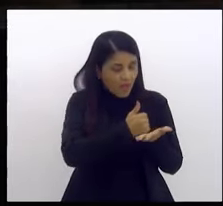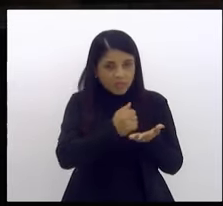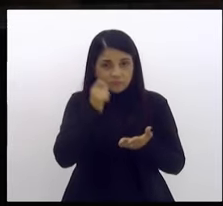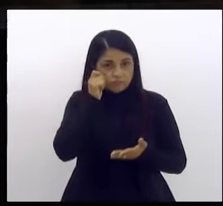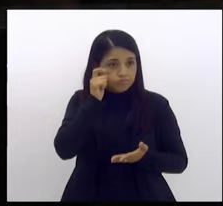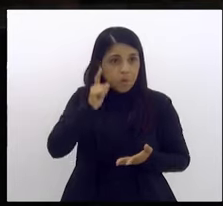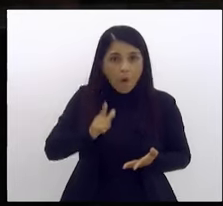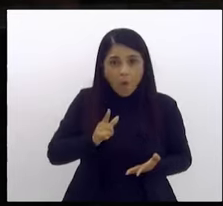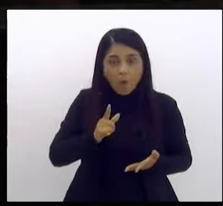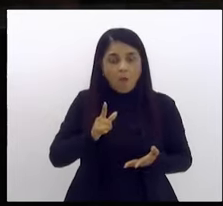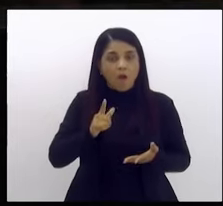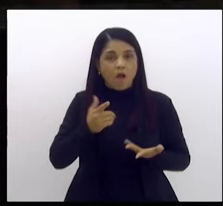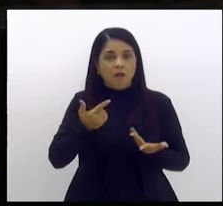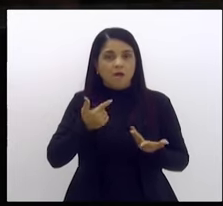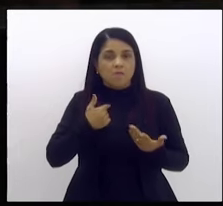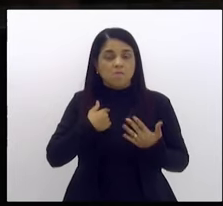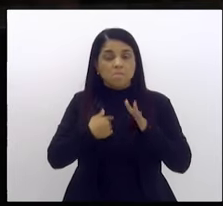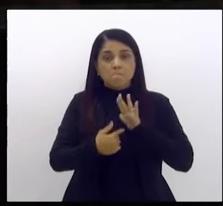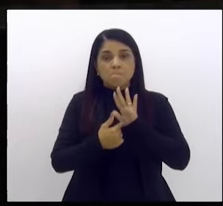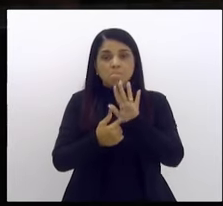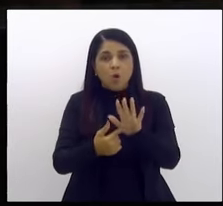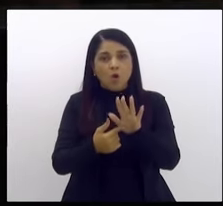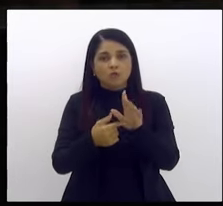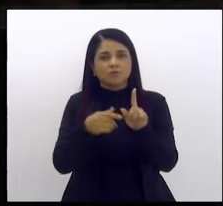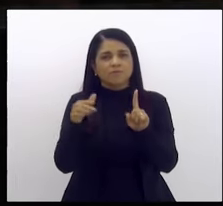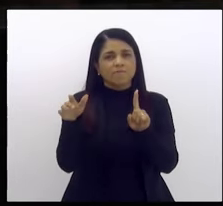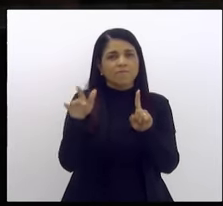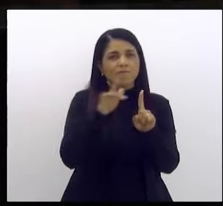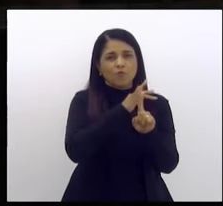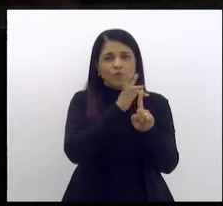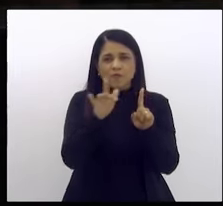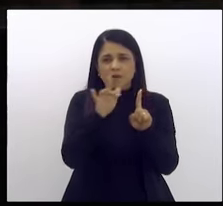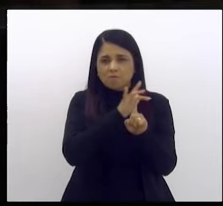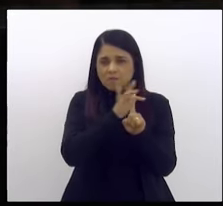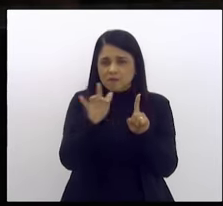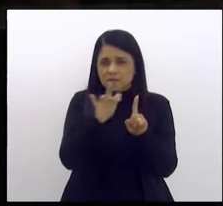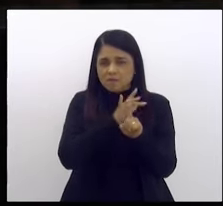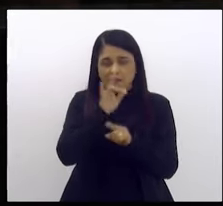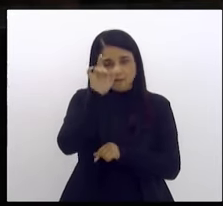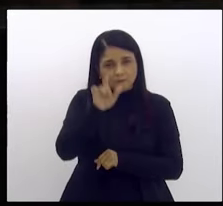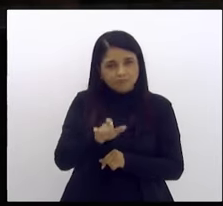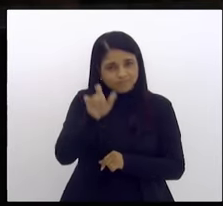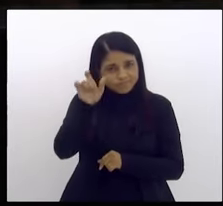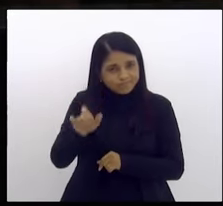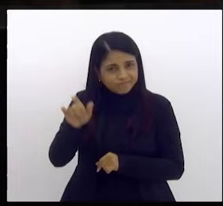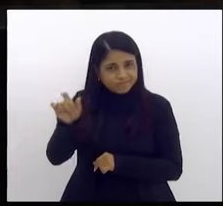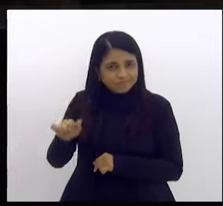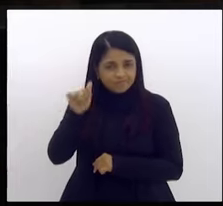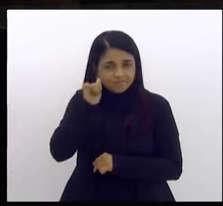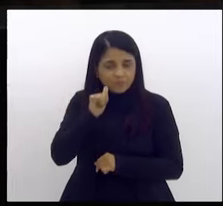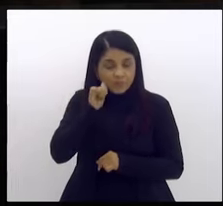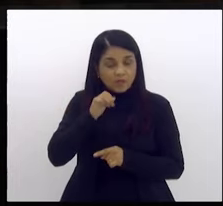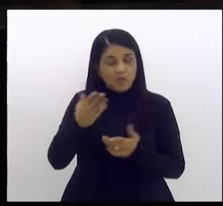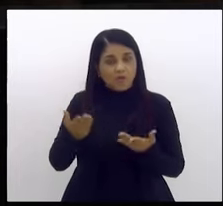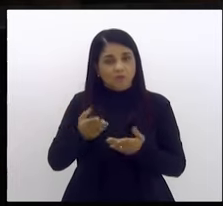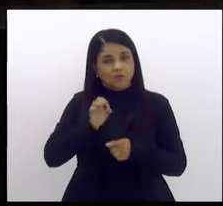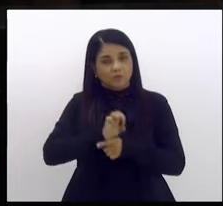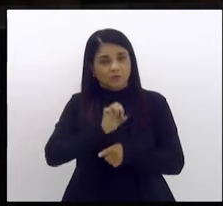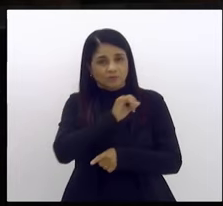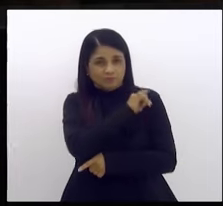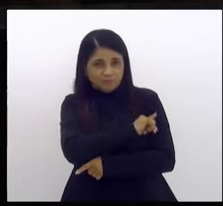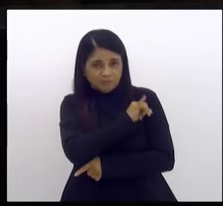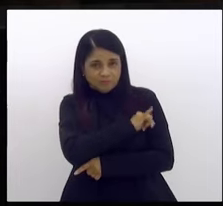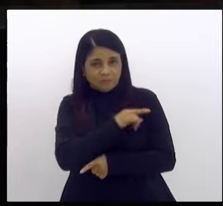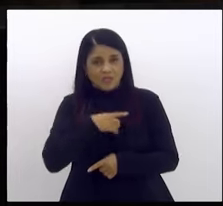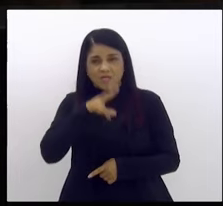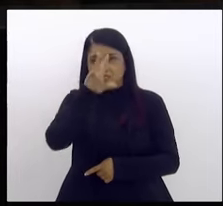que demonstram a situação de vulnerabilidade das nossas mulheres. Hoje, um estado que tem aí cerca, mais